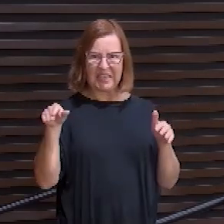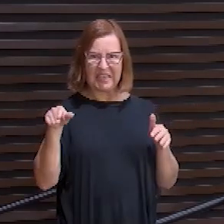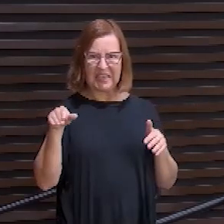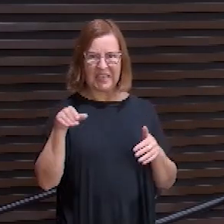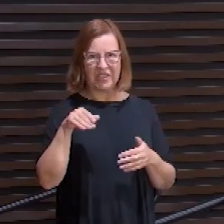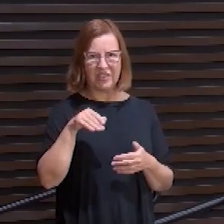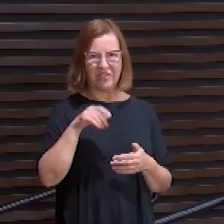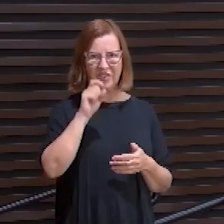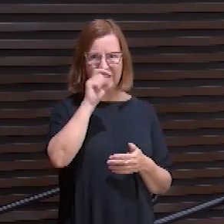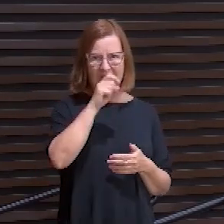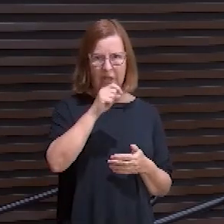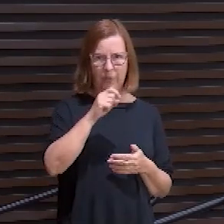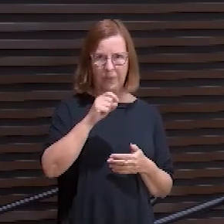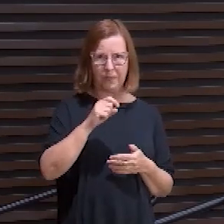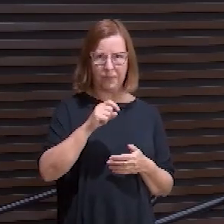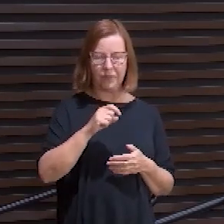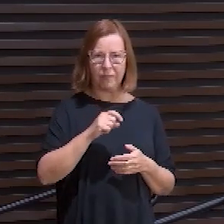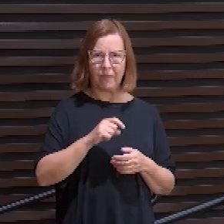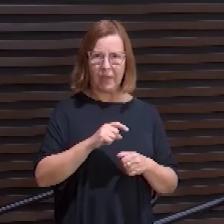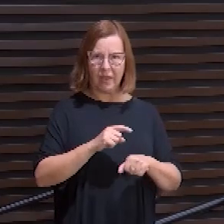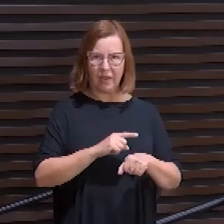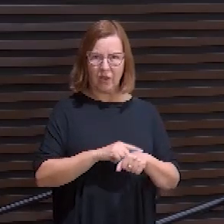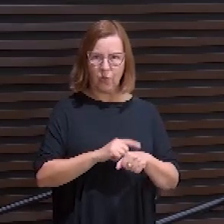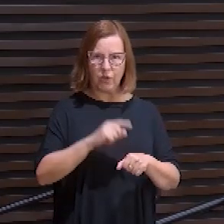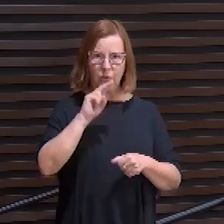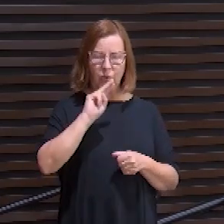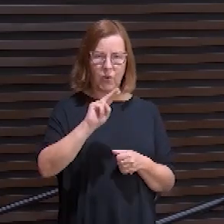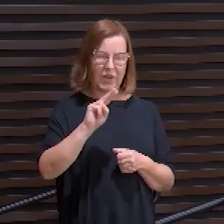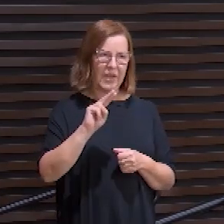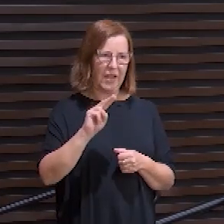homem. E lhe foi dada mente de homem.